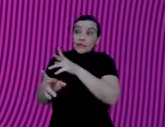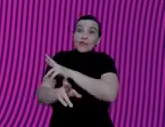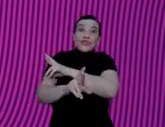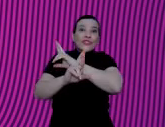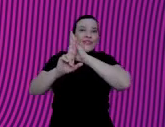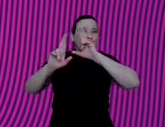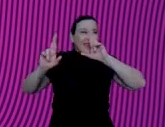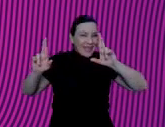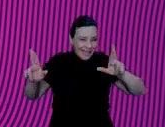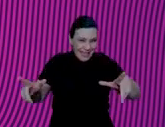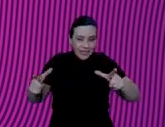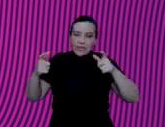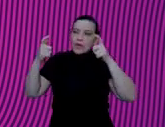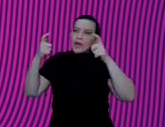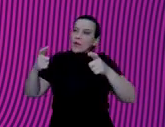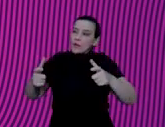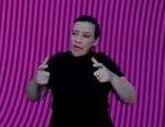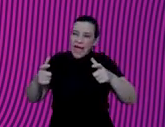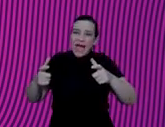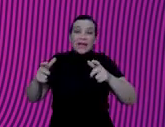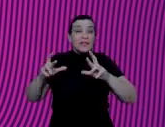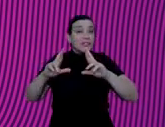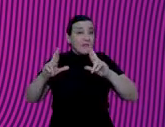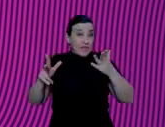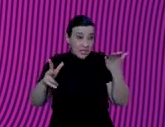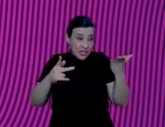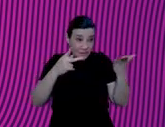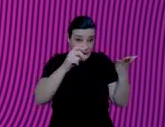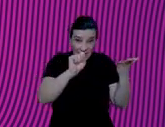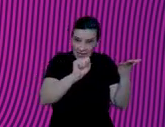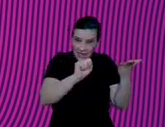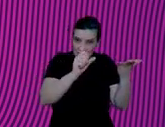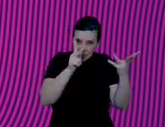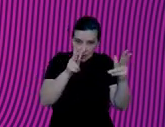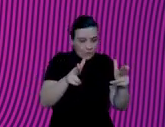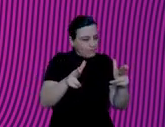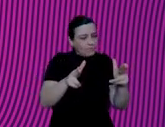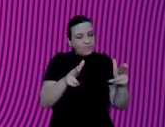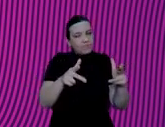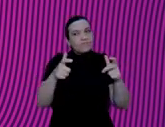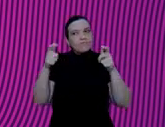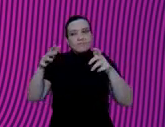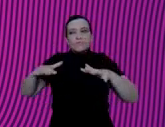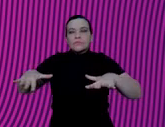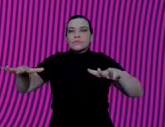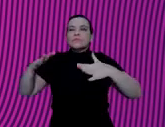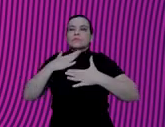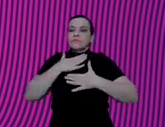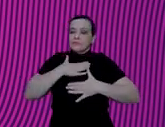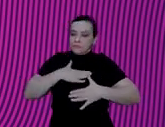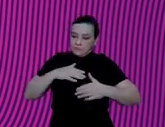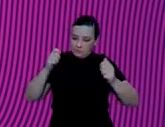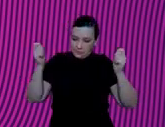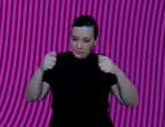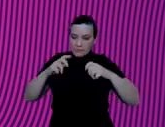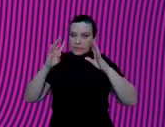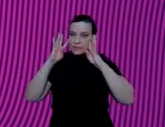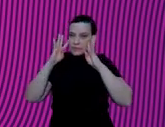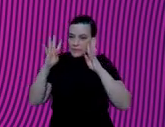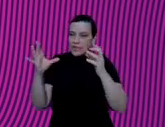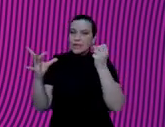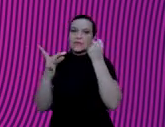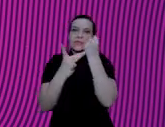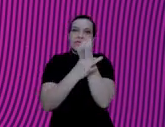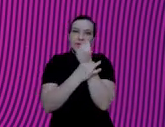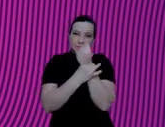pronto atendimento, né, que pode lançar a mão, então, de outros recursos mais eficazes e mais seguros, tanto para a